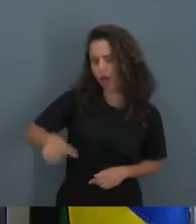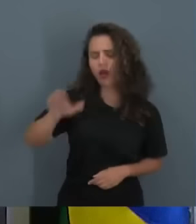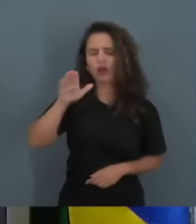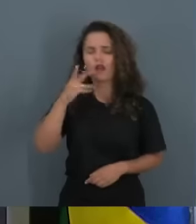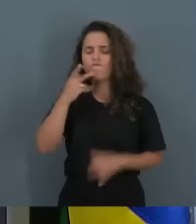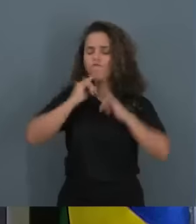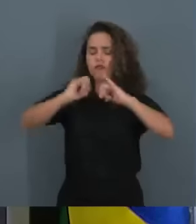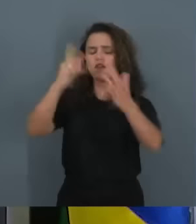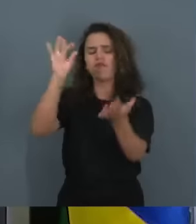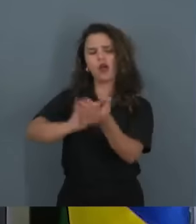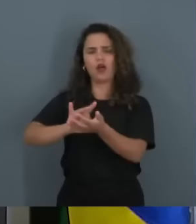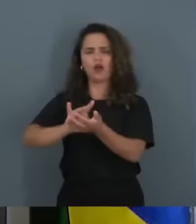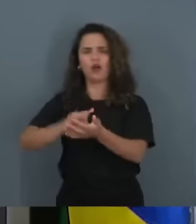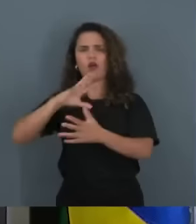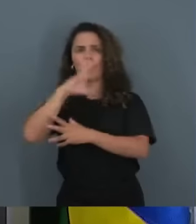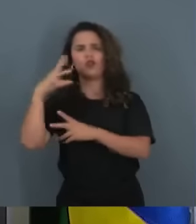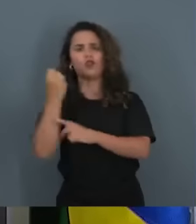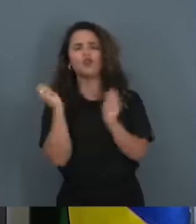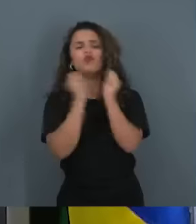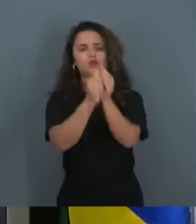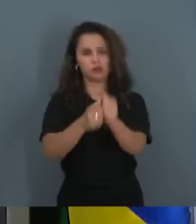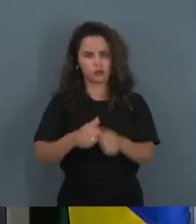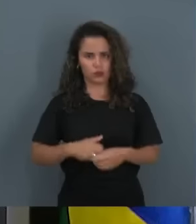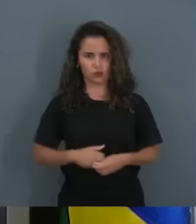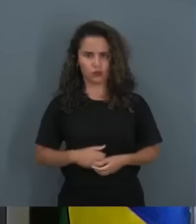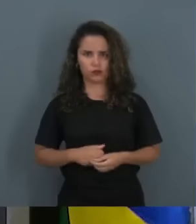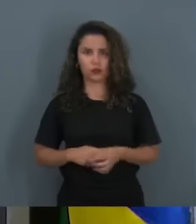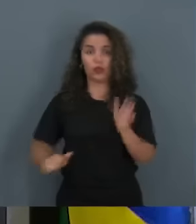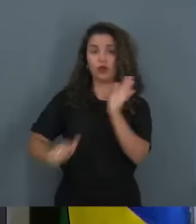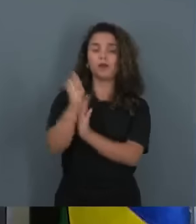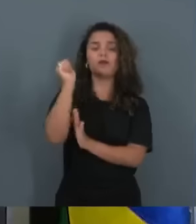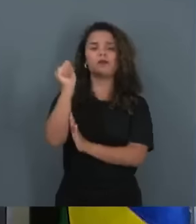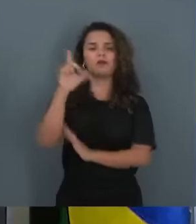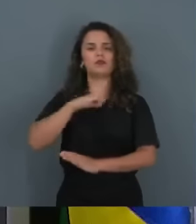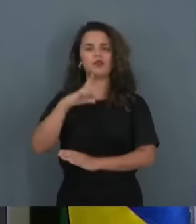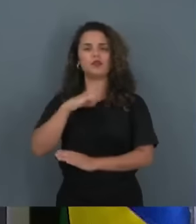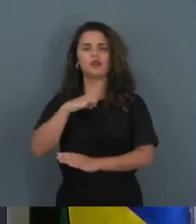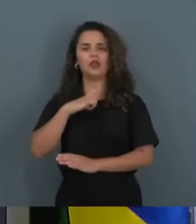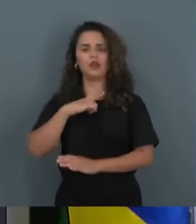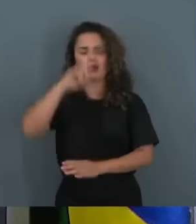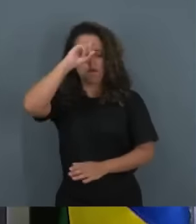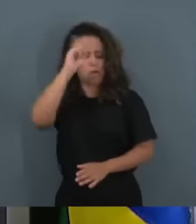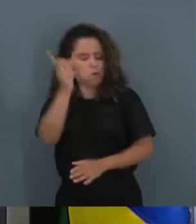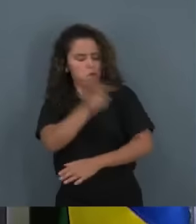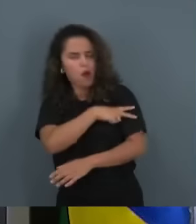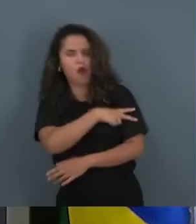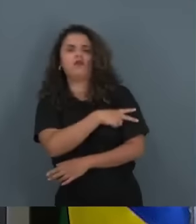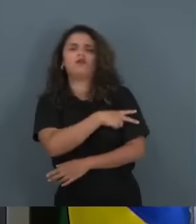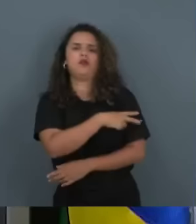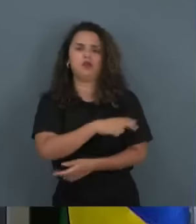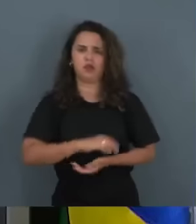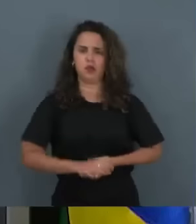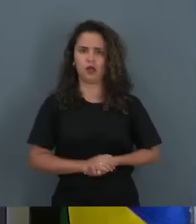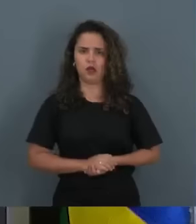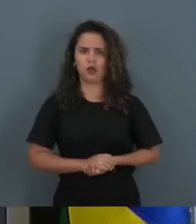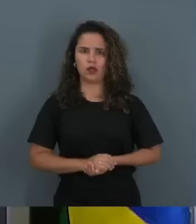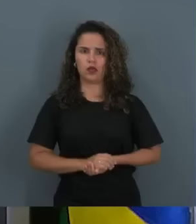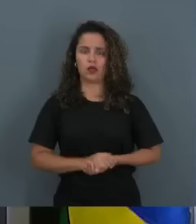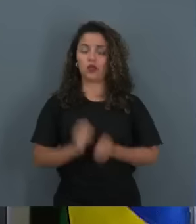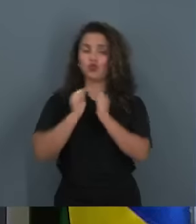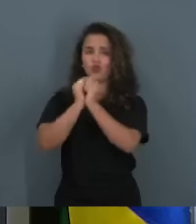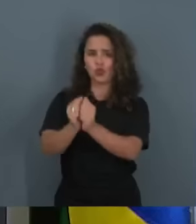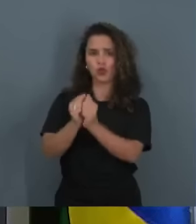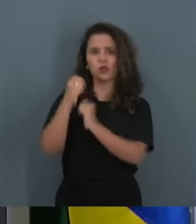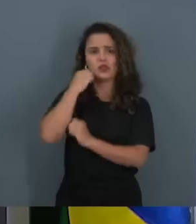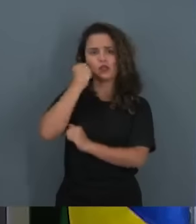dizer a verdade? Todos nós em coro, principalmente quem tem autoridade. Eu, o senador Stevenson e muitos,